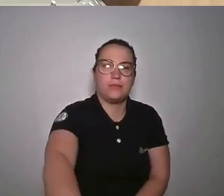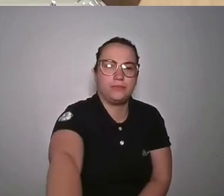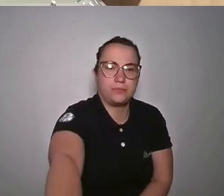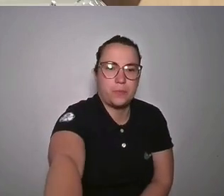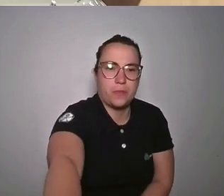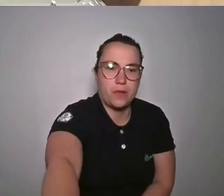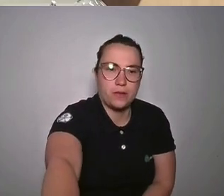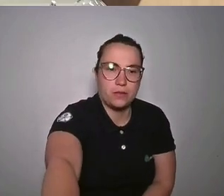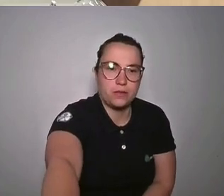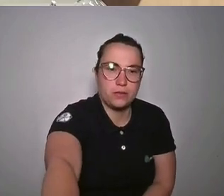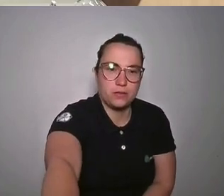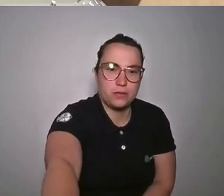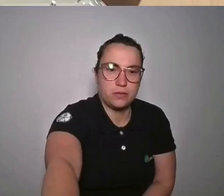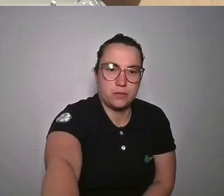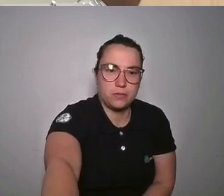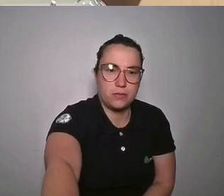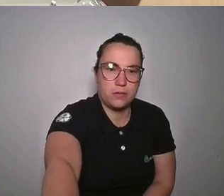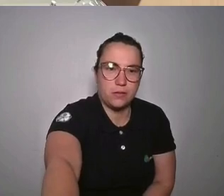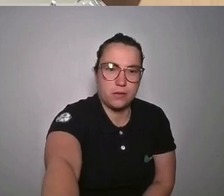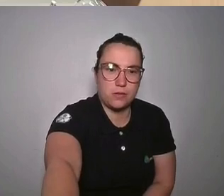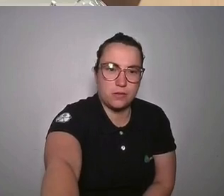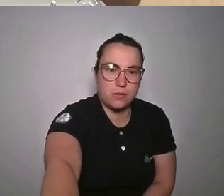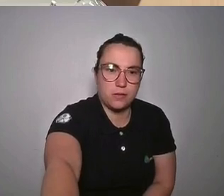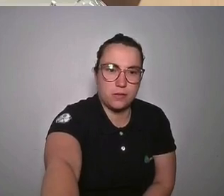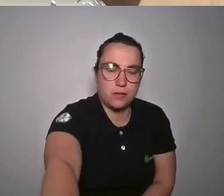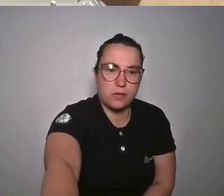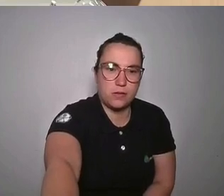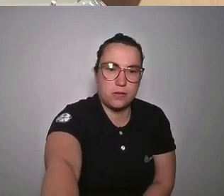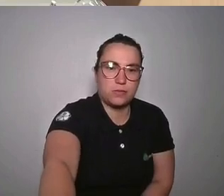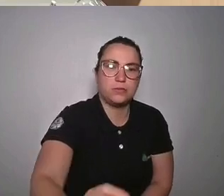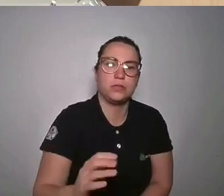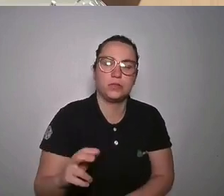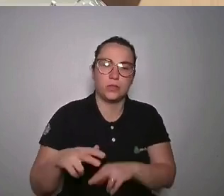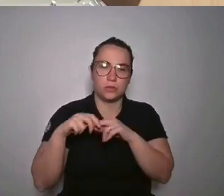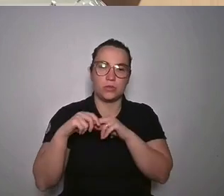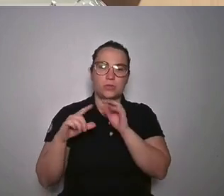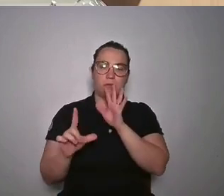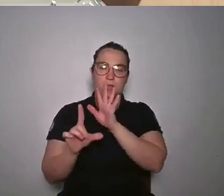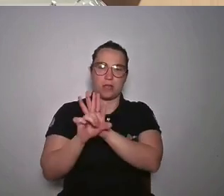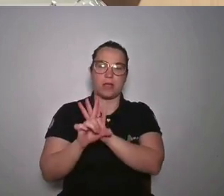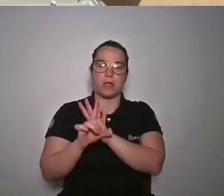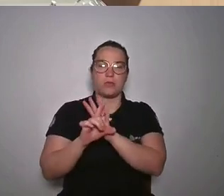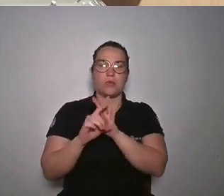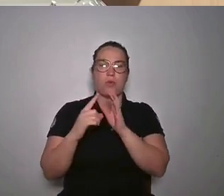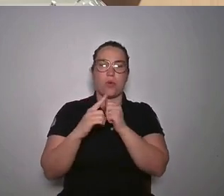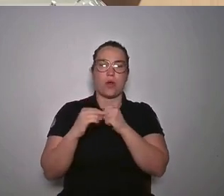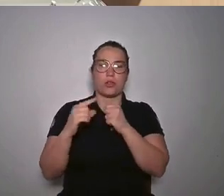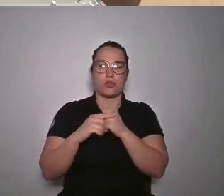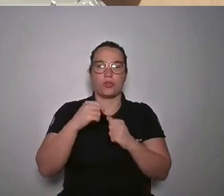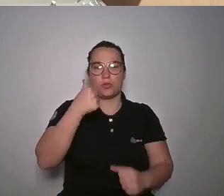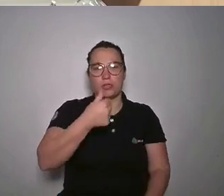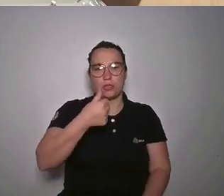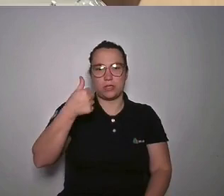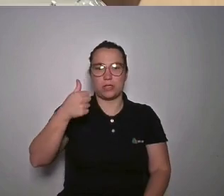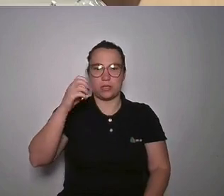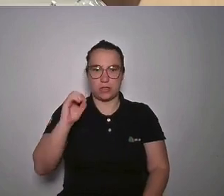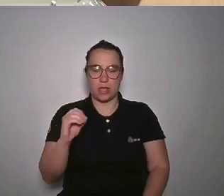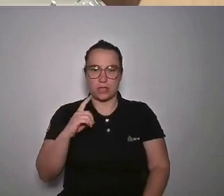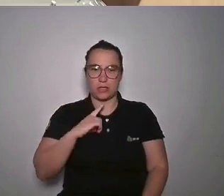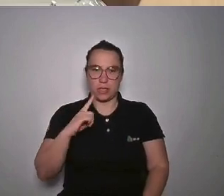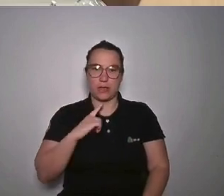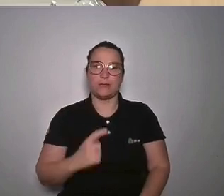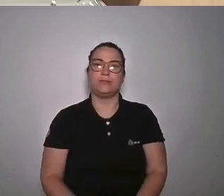sendo, conforme a Lei Orgânica Municipal, no artigo 110, ela tem a seguinte previsão,